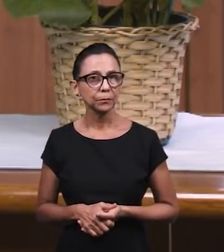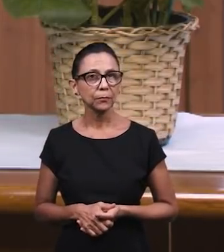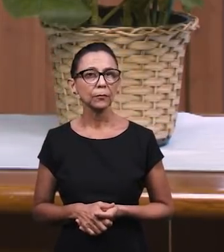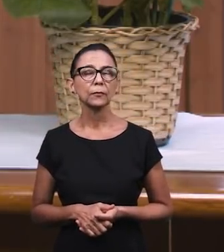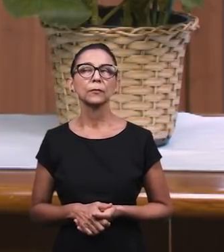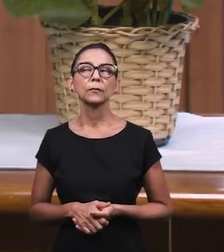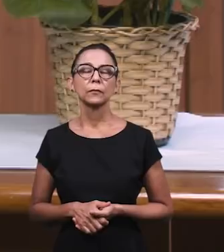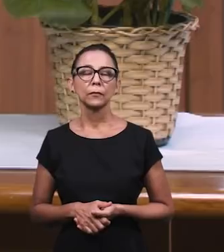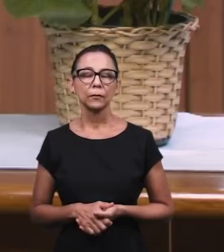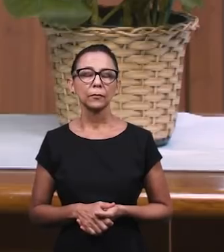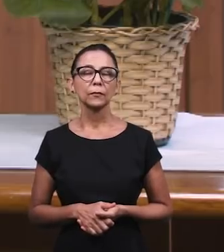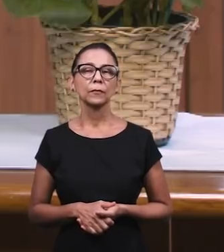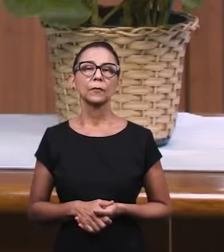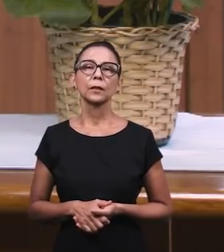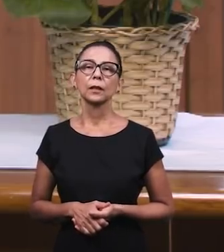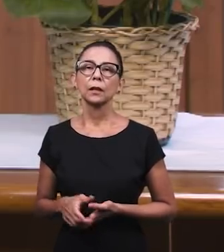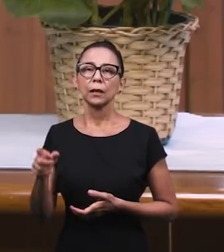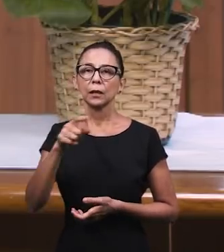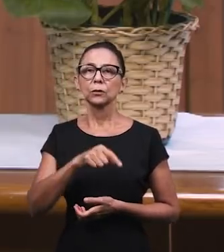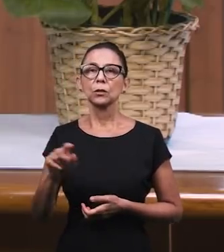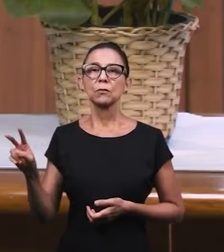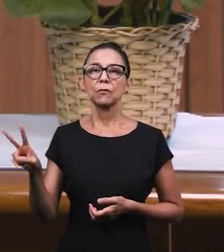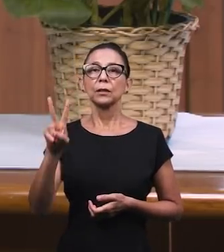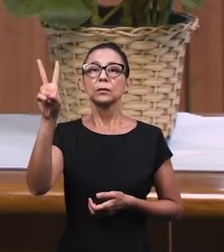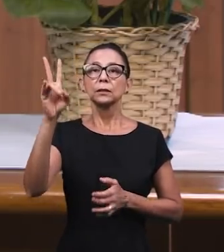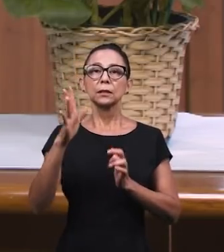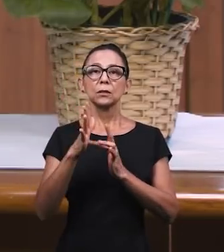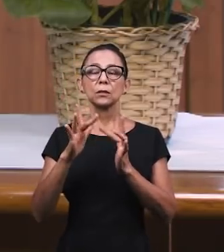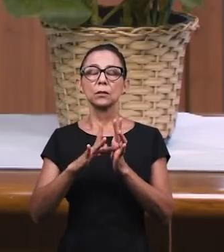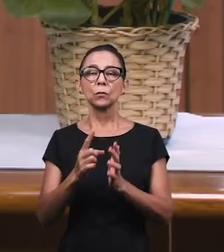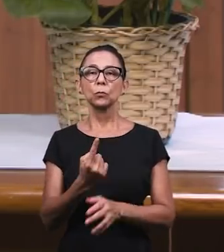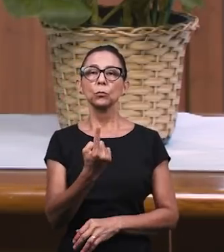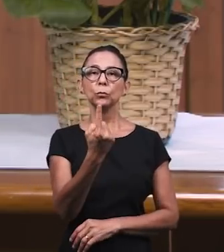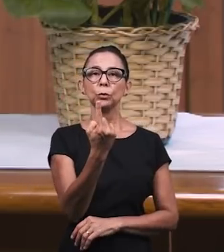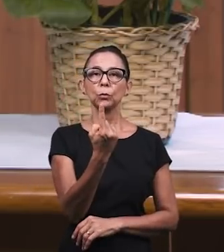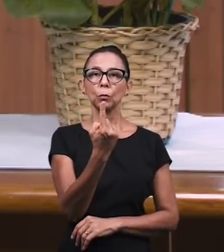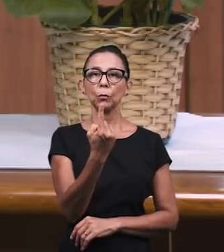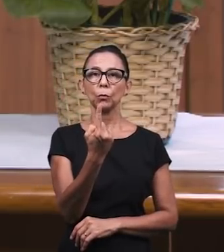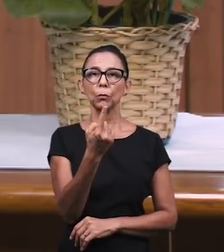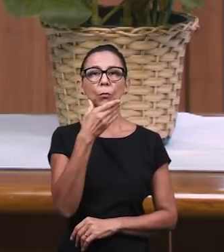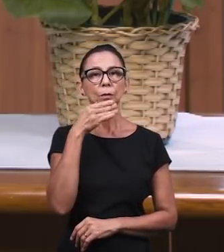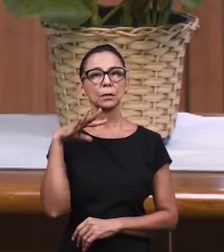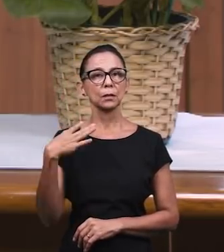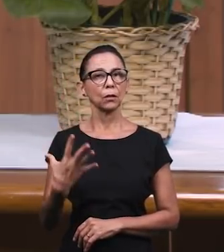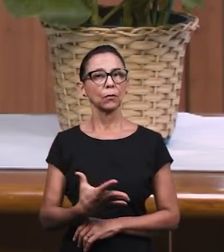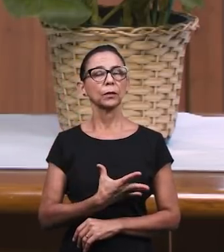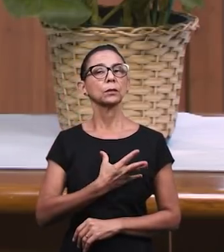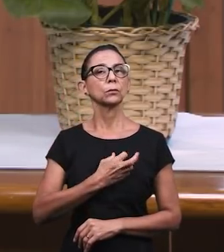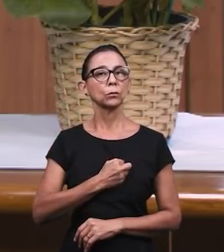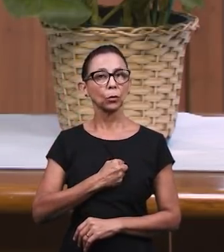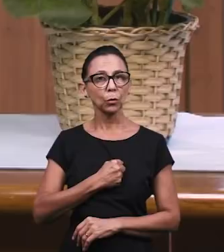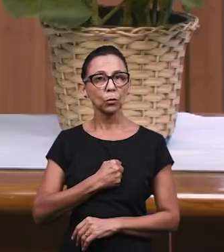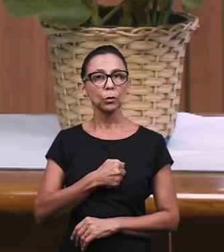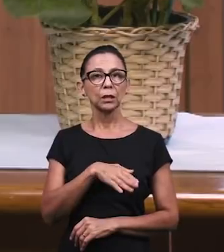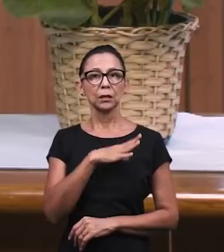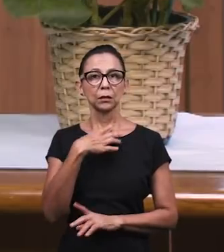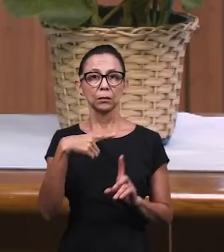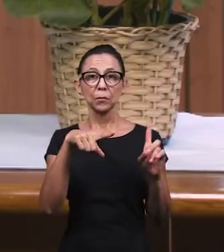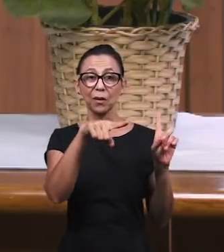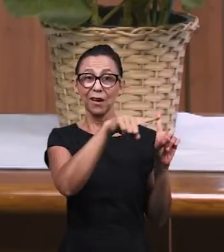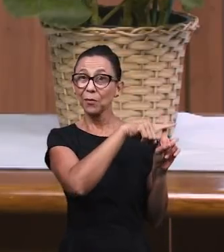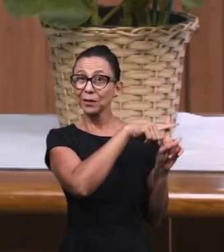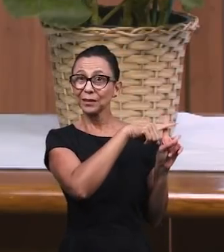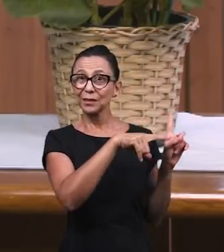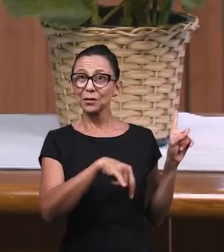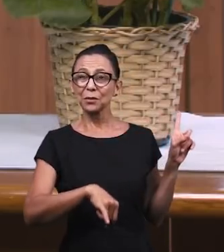reconhecer o Senhor Jesus como o único e suficiente Salvador, aquele que pagou a nossa dívida, o